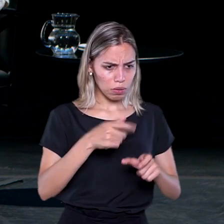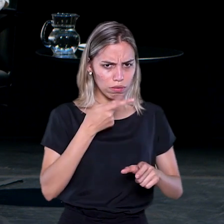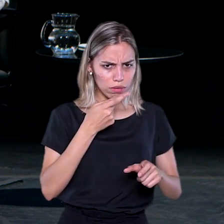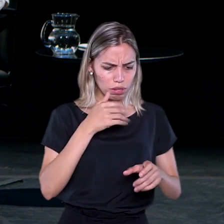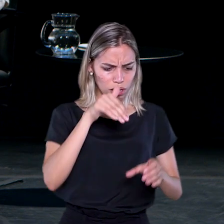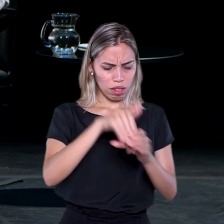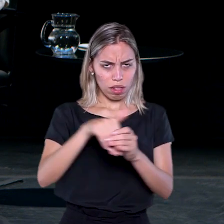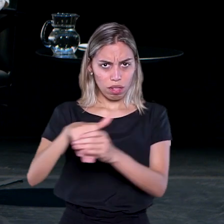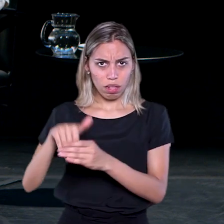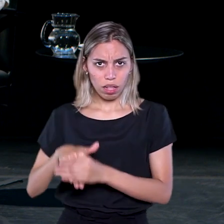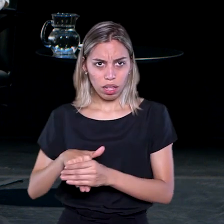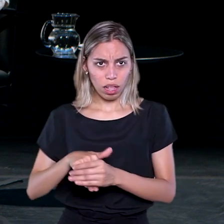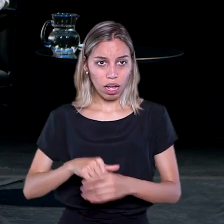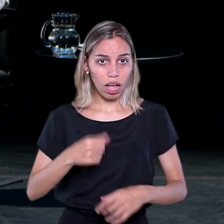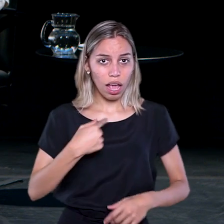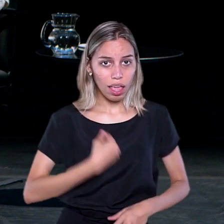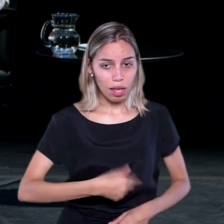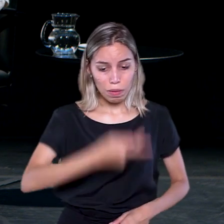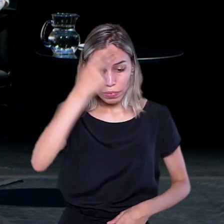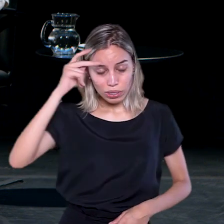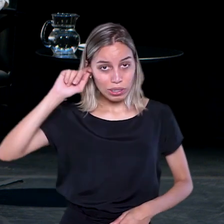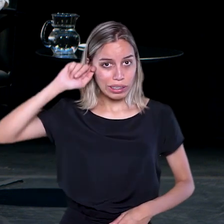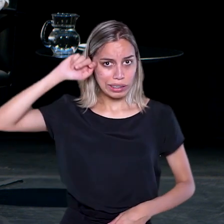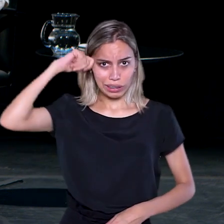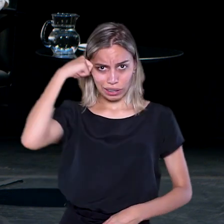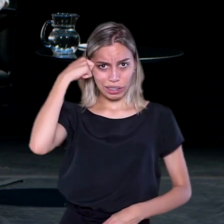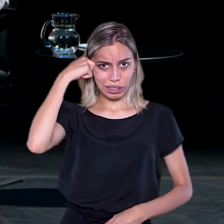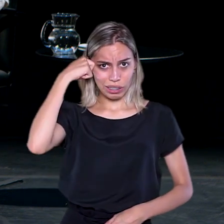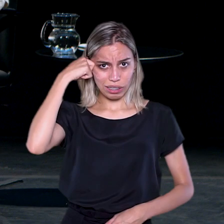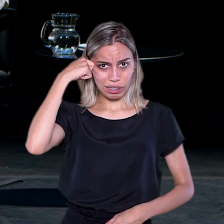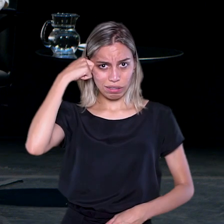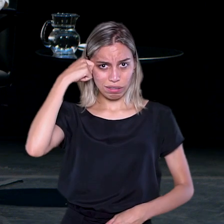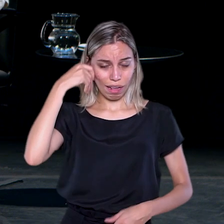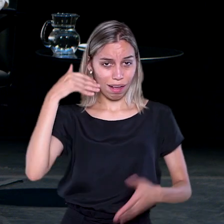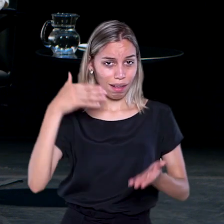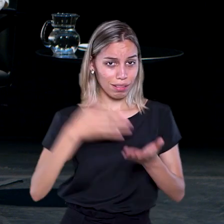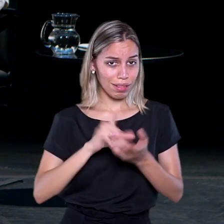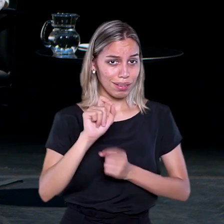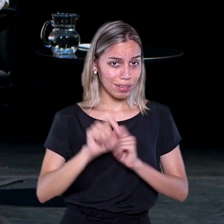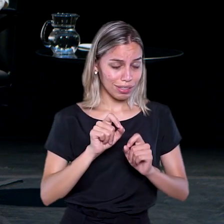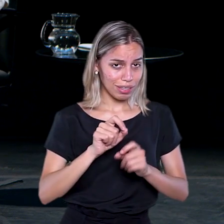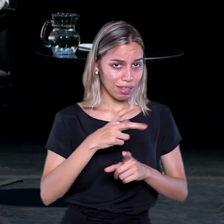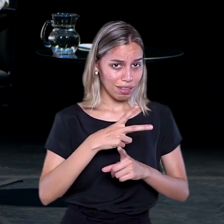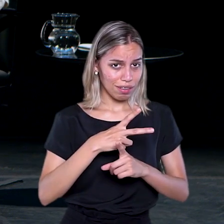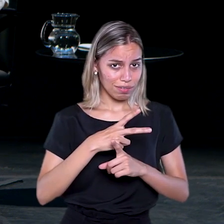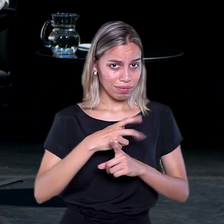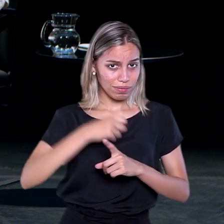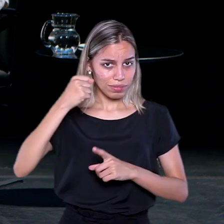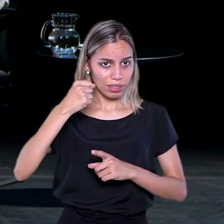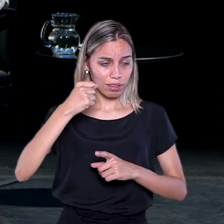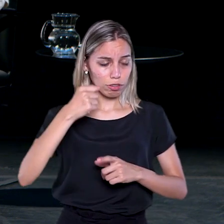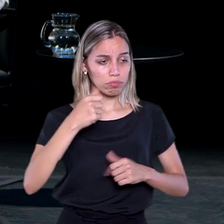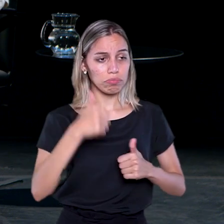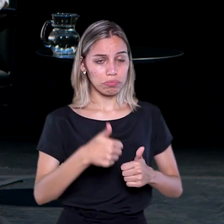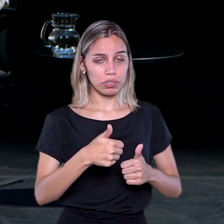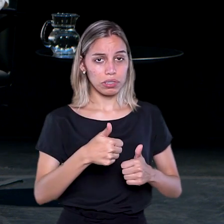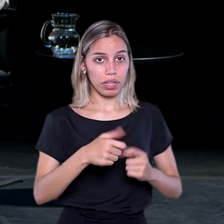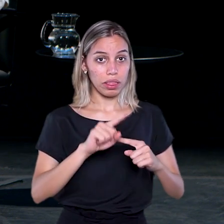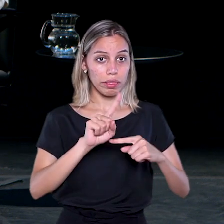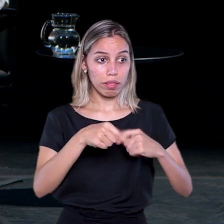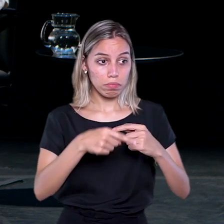autodeclararam negros e negras até vencerem as eleições. Voltaram atrás